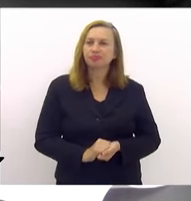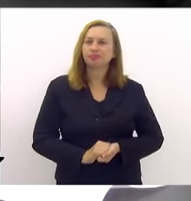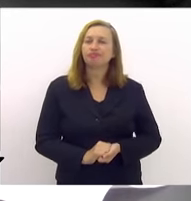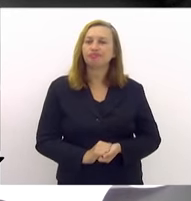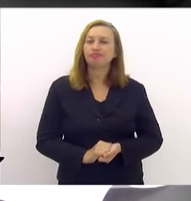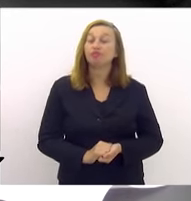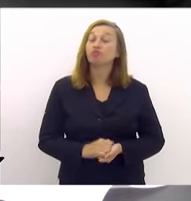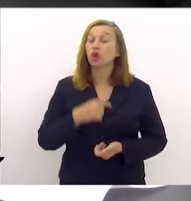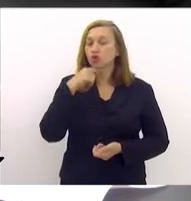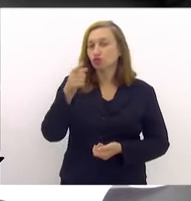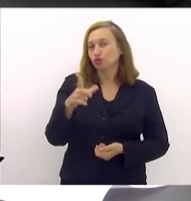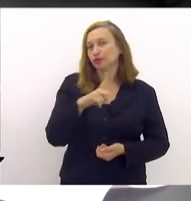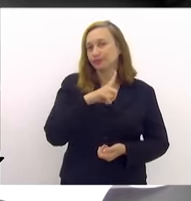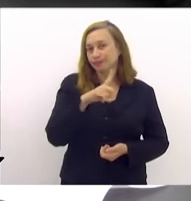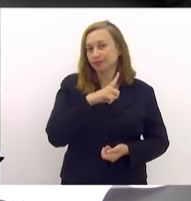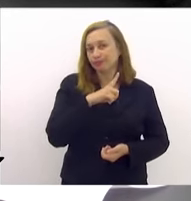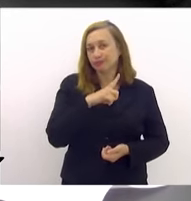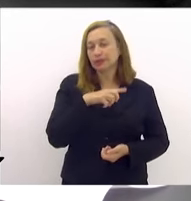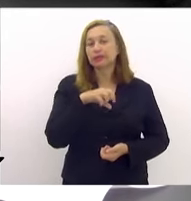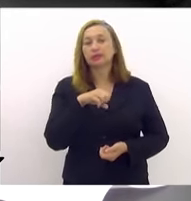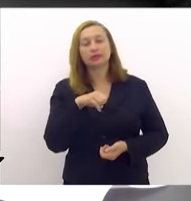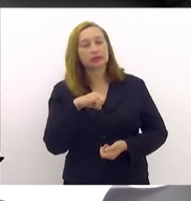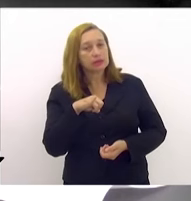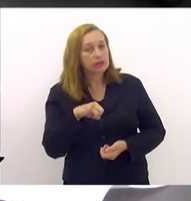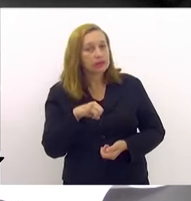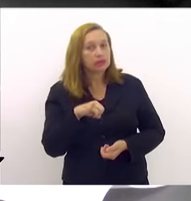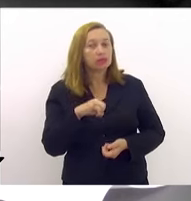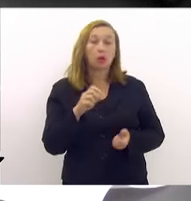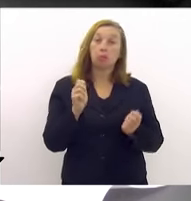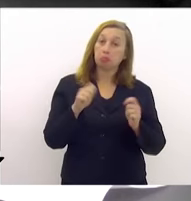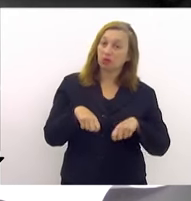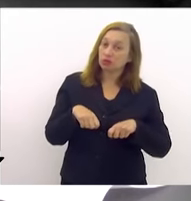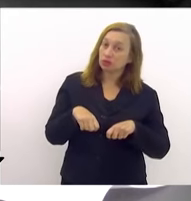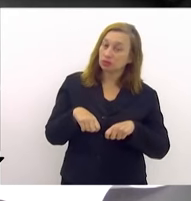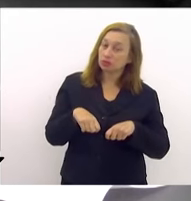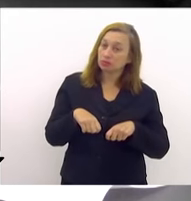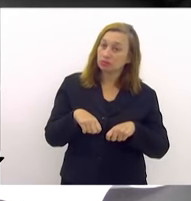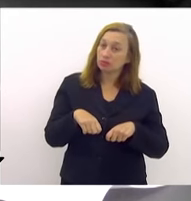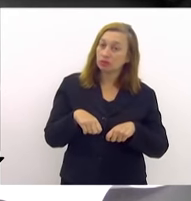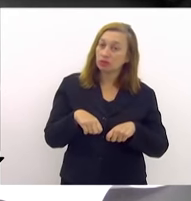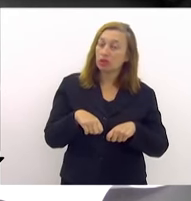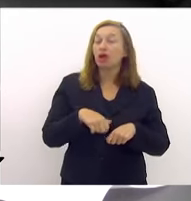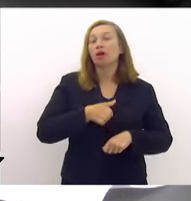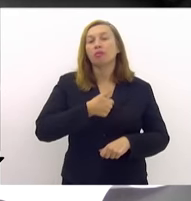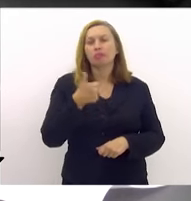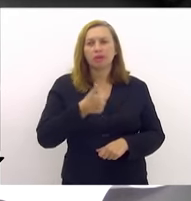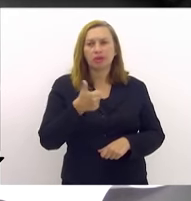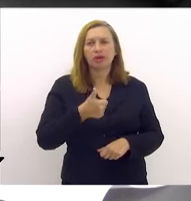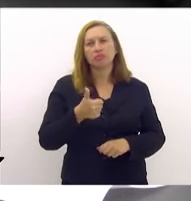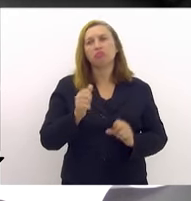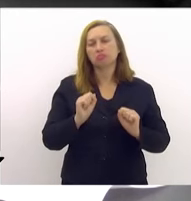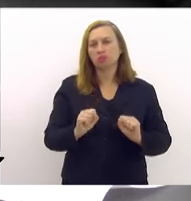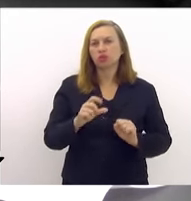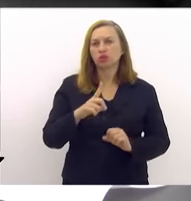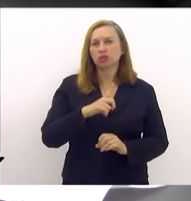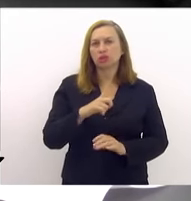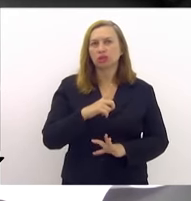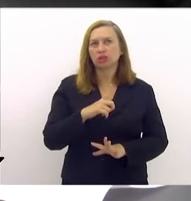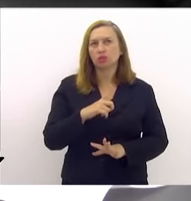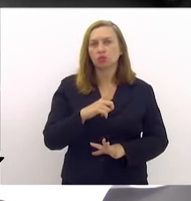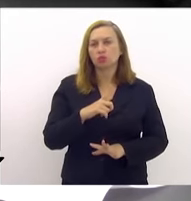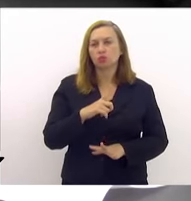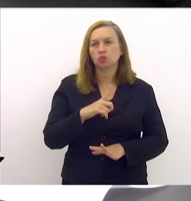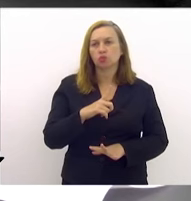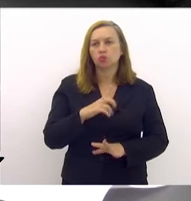Eu tenho dúvidas, se isso é possível, Primeiro, que pode ter